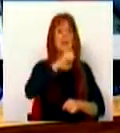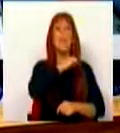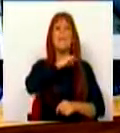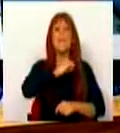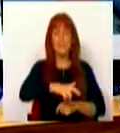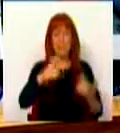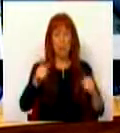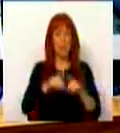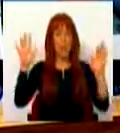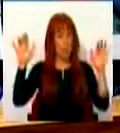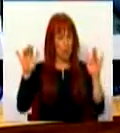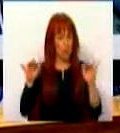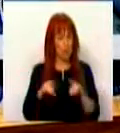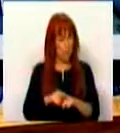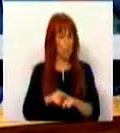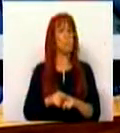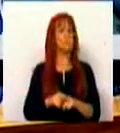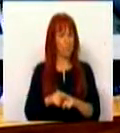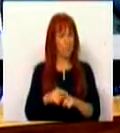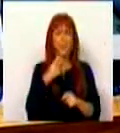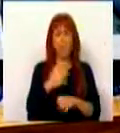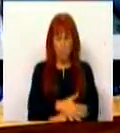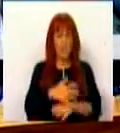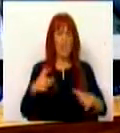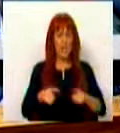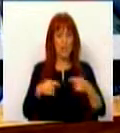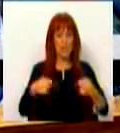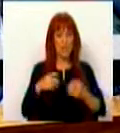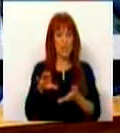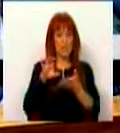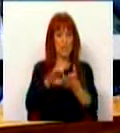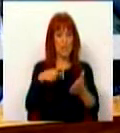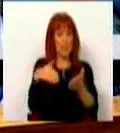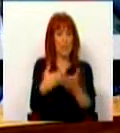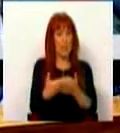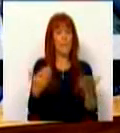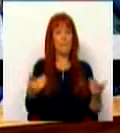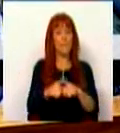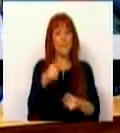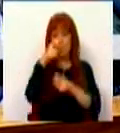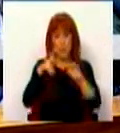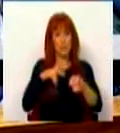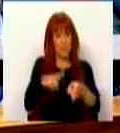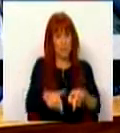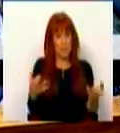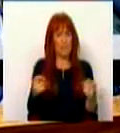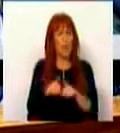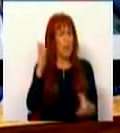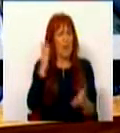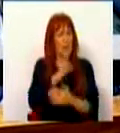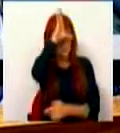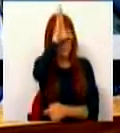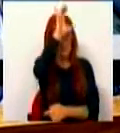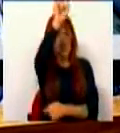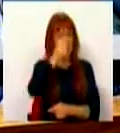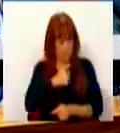permitiu uma redução enorme dos custos de financiamento dos portugueses, não apenas do Estado,